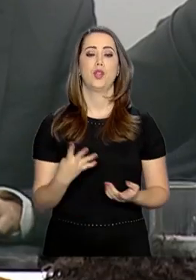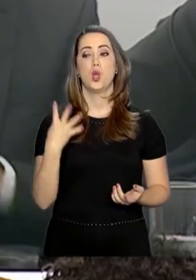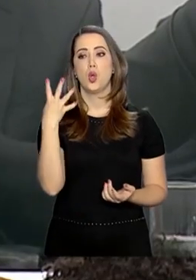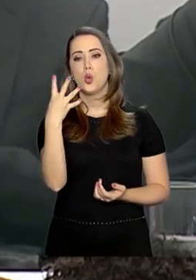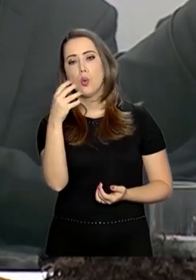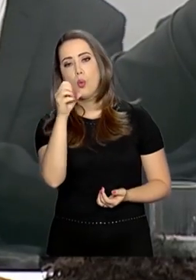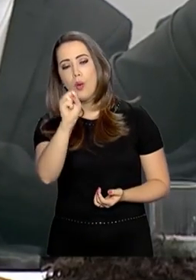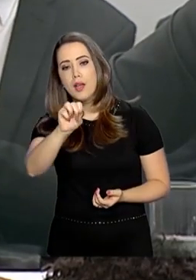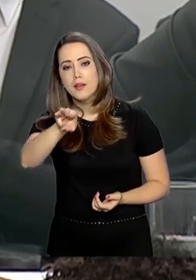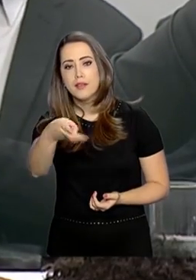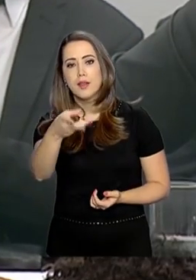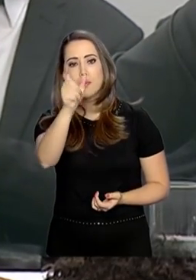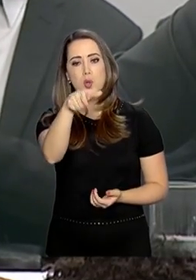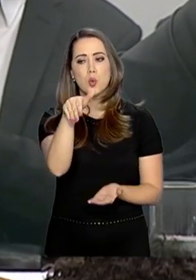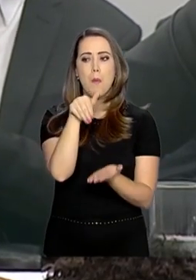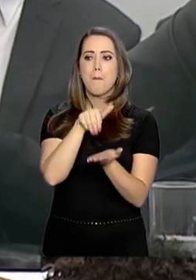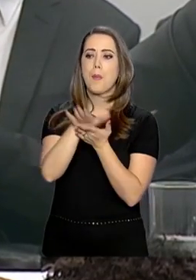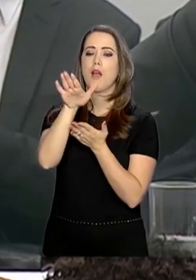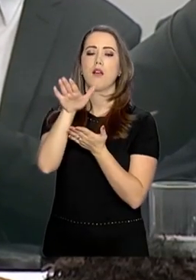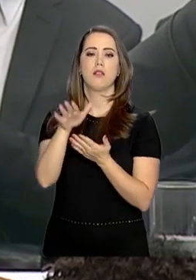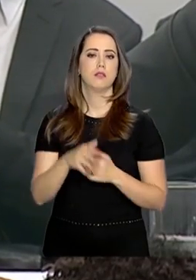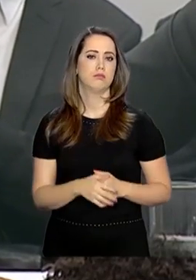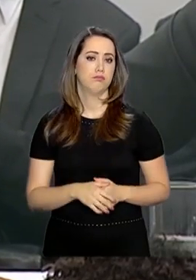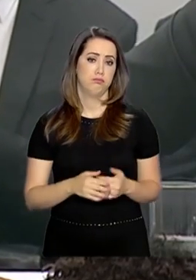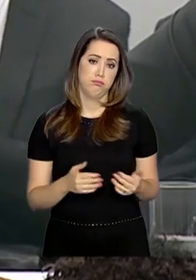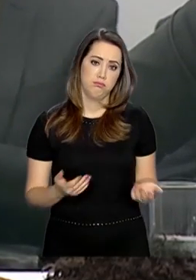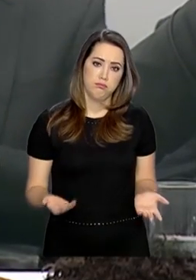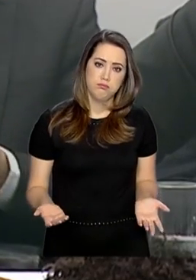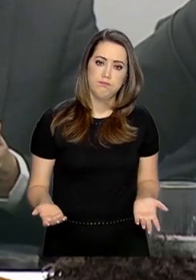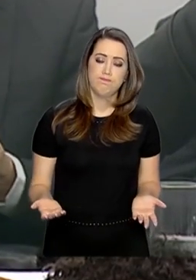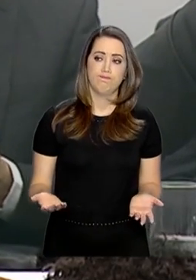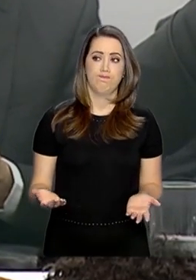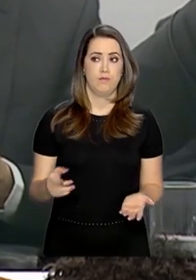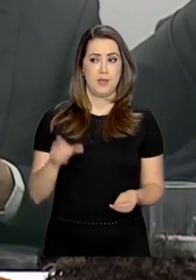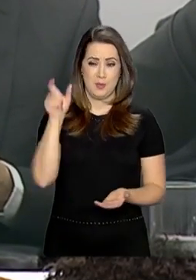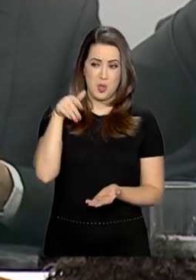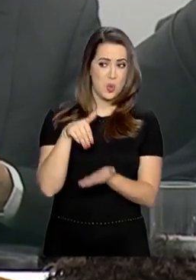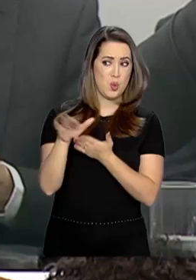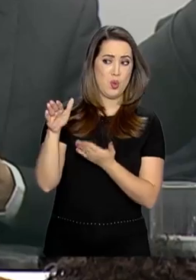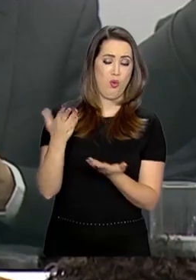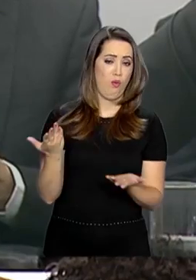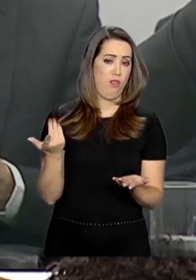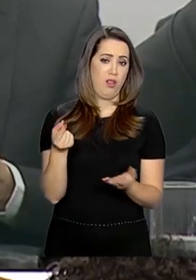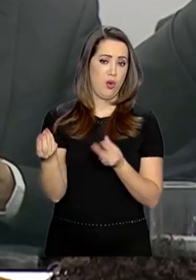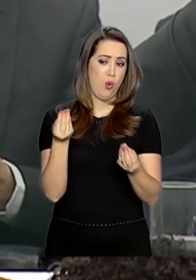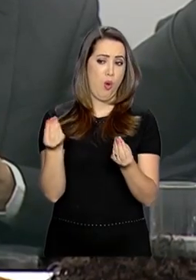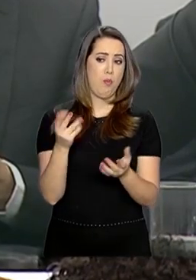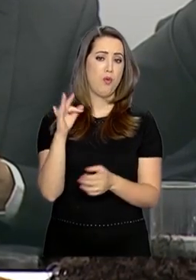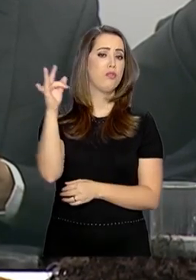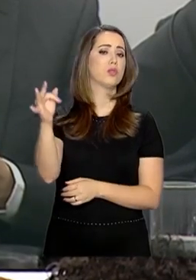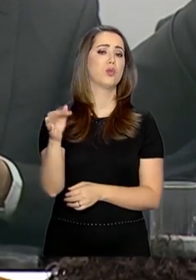40 milhões de brasileiros são excluídos. E eles envelhecerão.